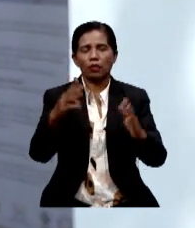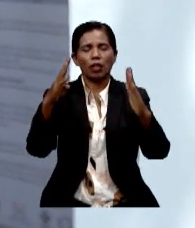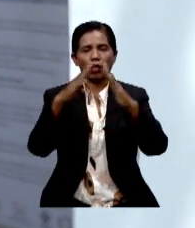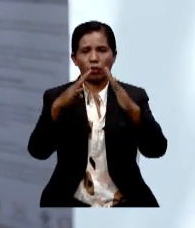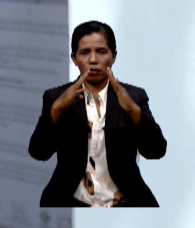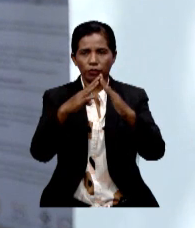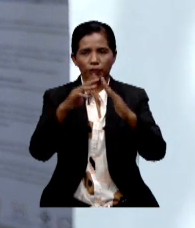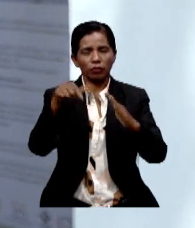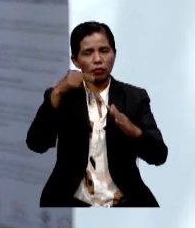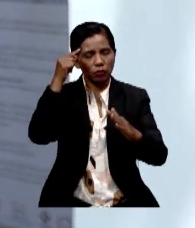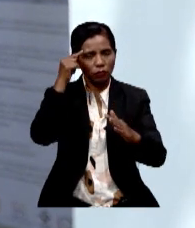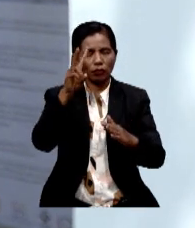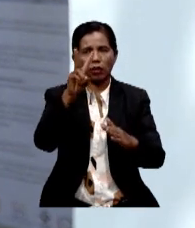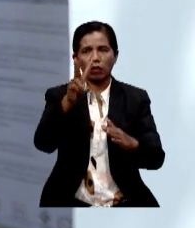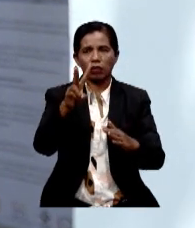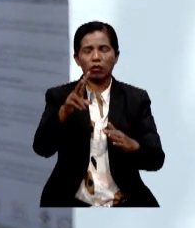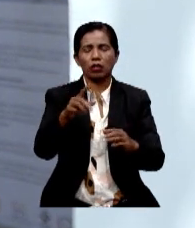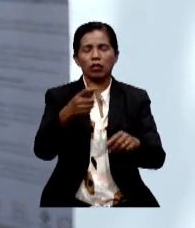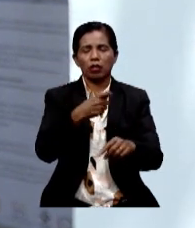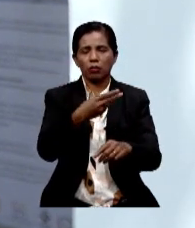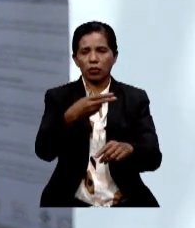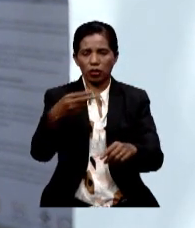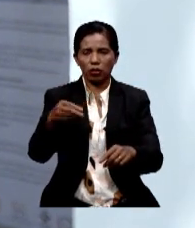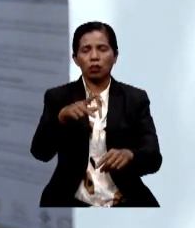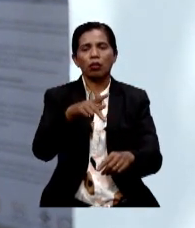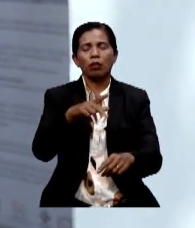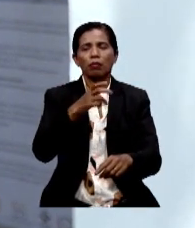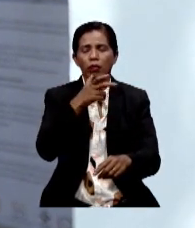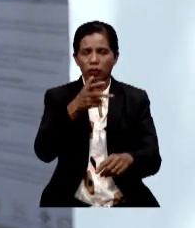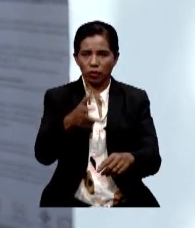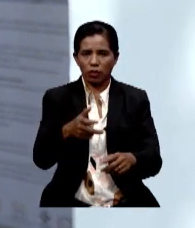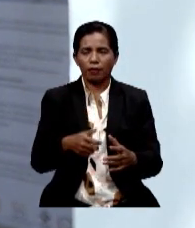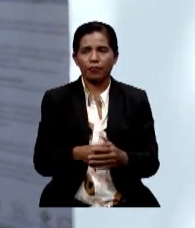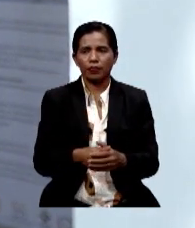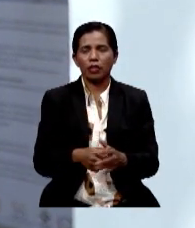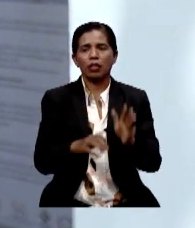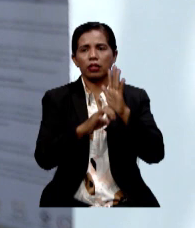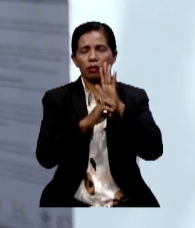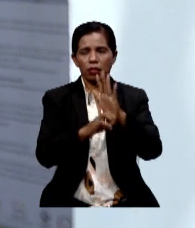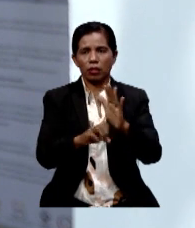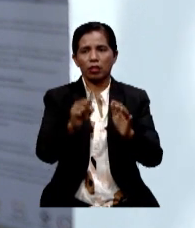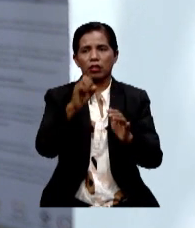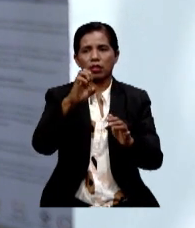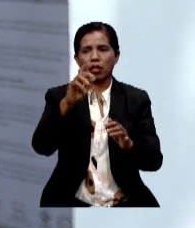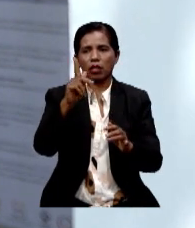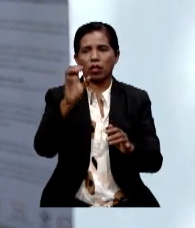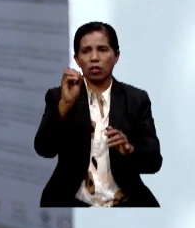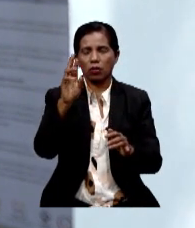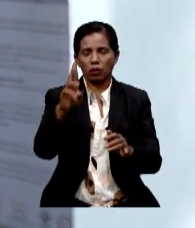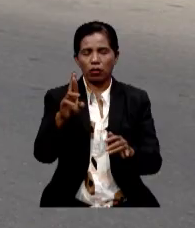beke governo rua uluknya portugues ou indonesia exemplo de sengol ne oni fatin